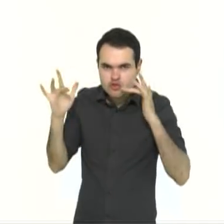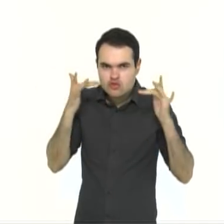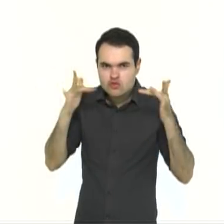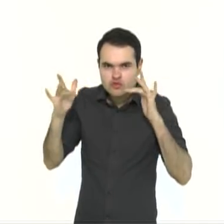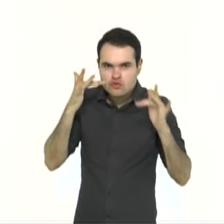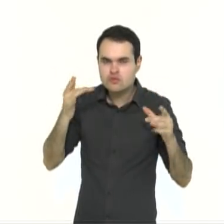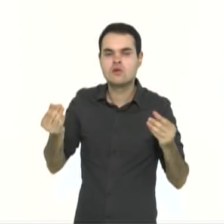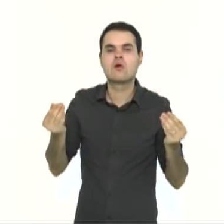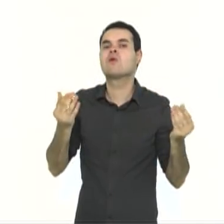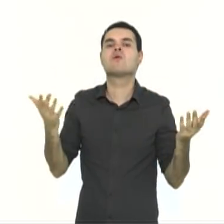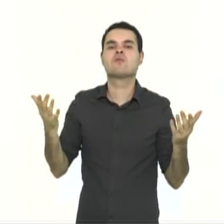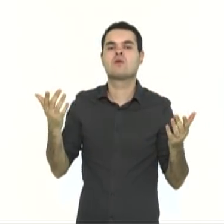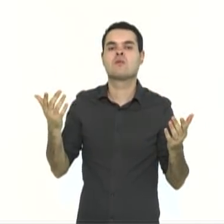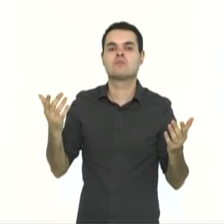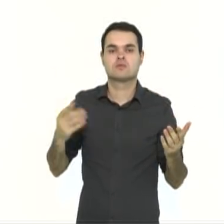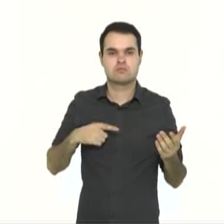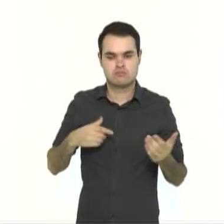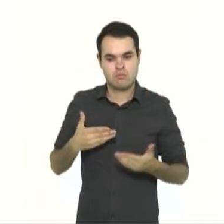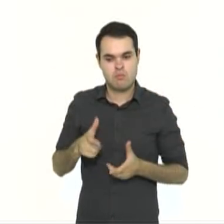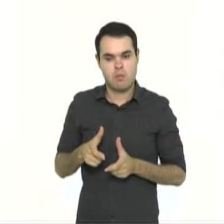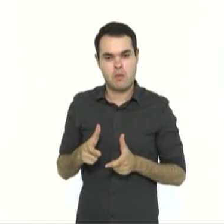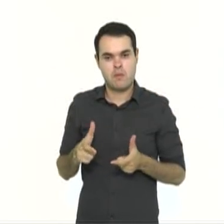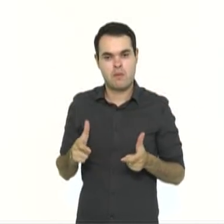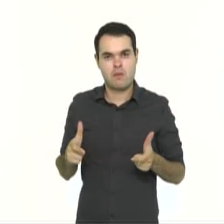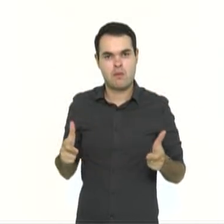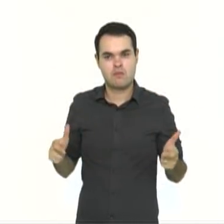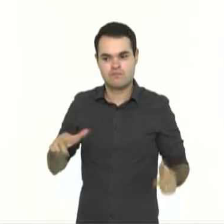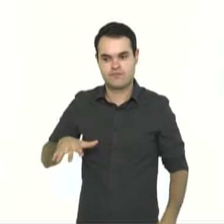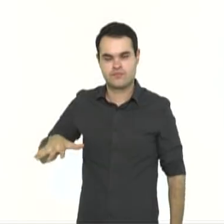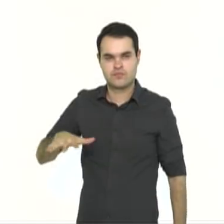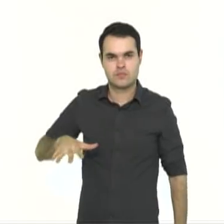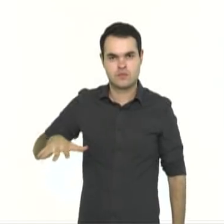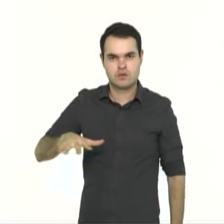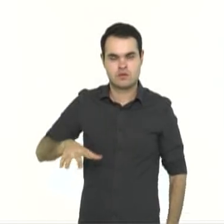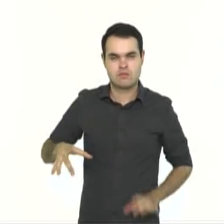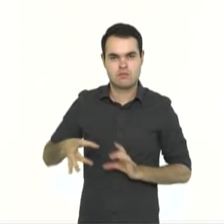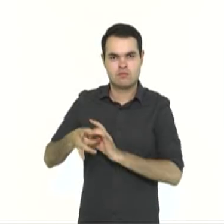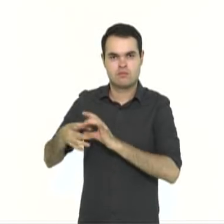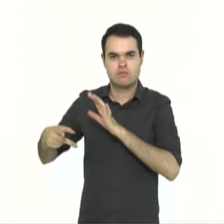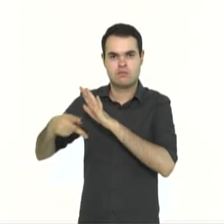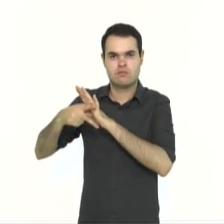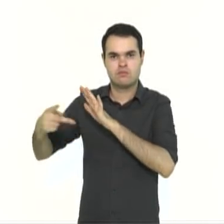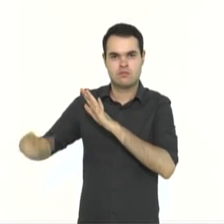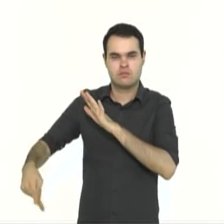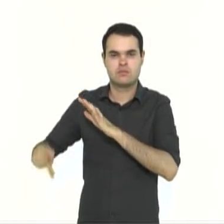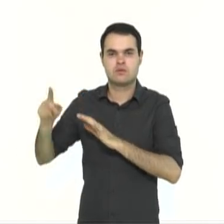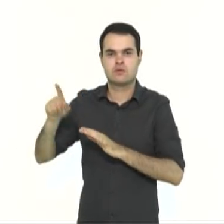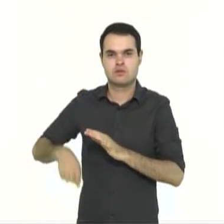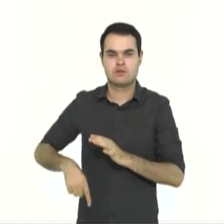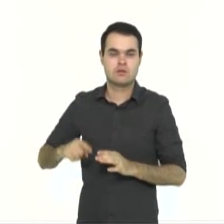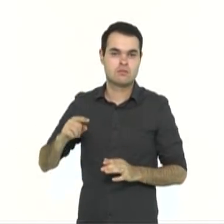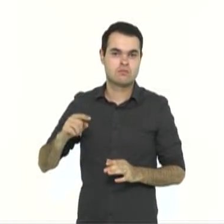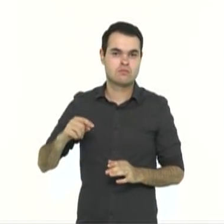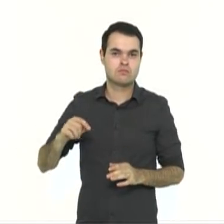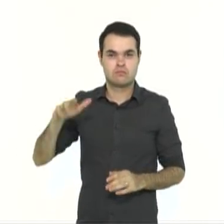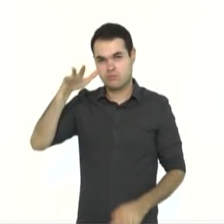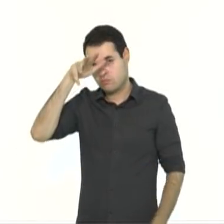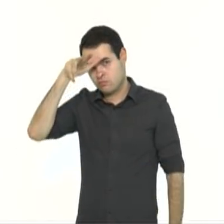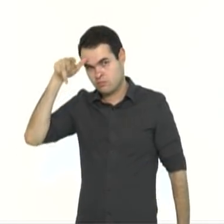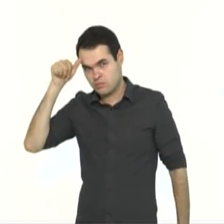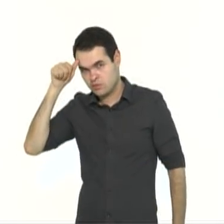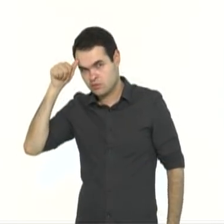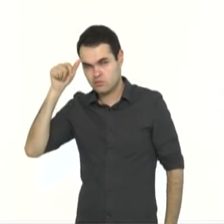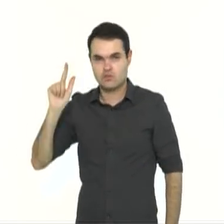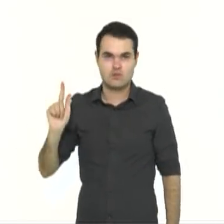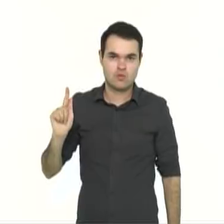expansão, com o crescimento da atividade mineradora em áreas pertencentes aos estados de Mato Grosso, Goiás e